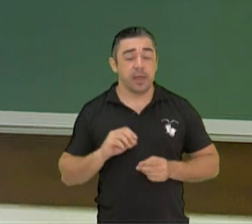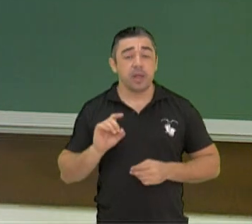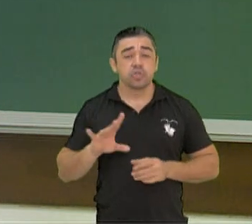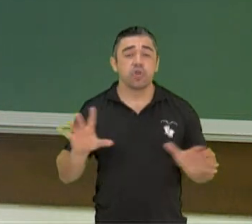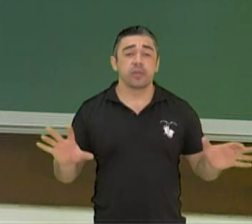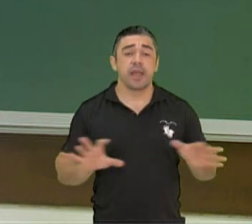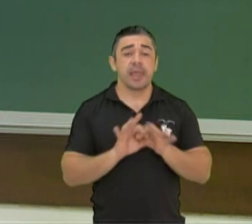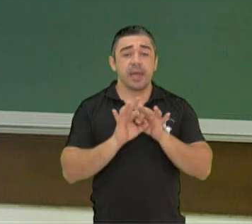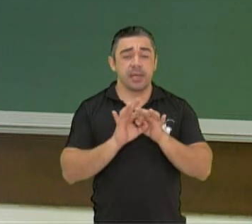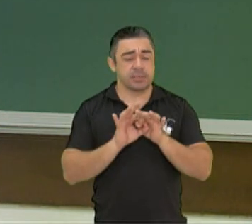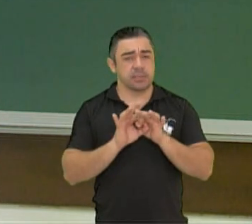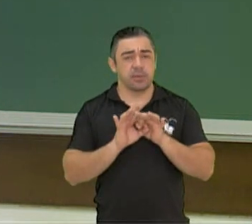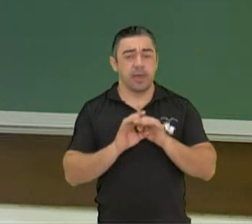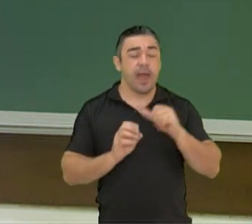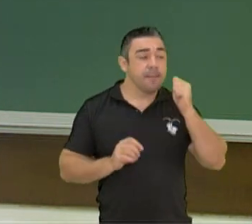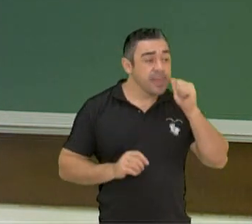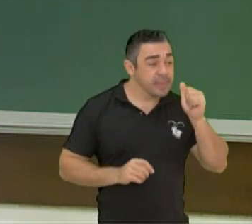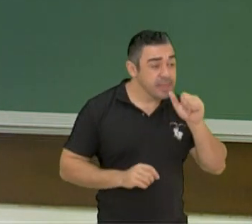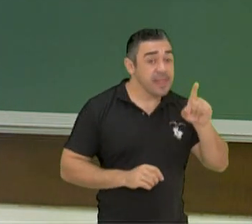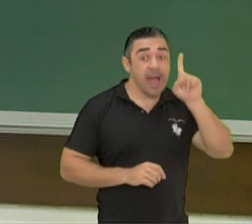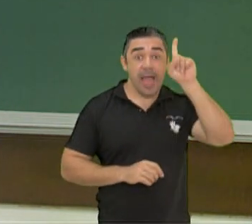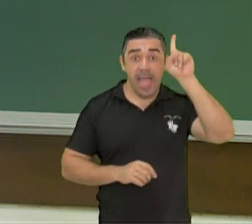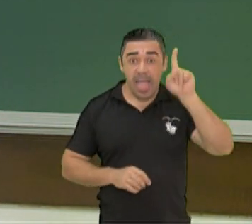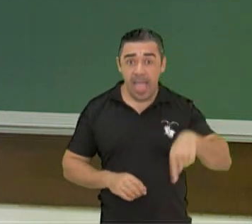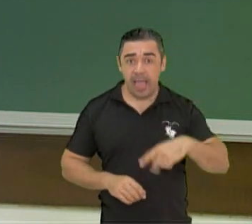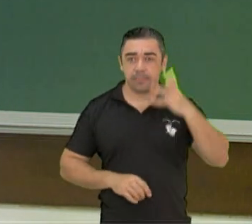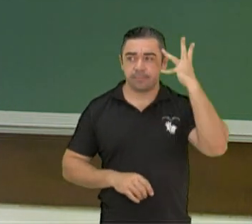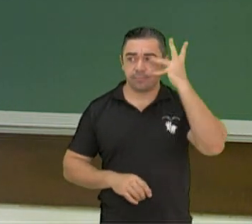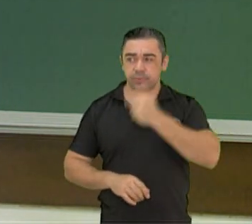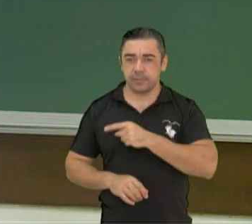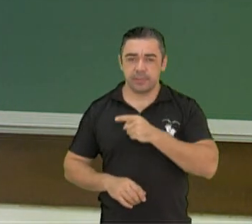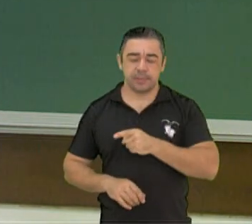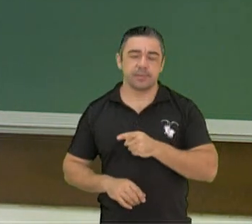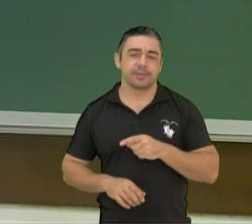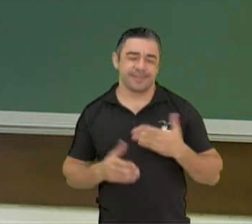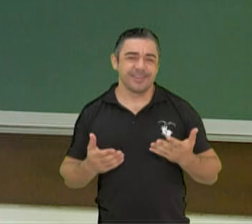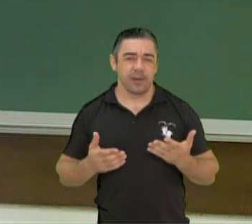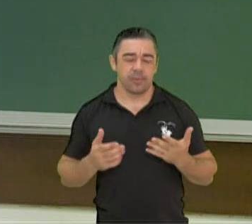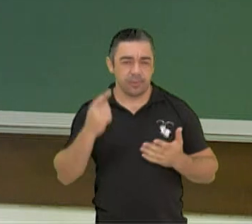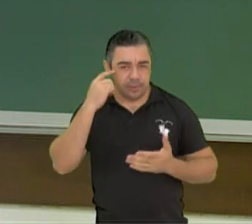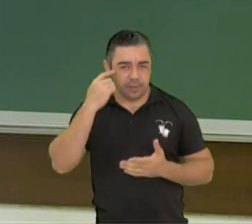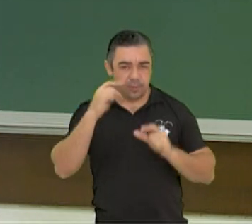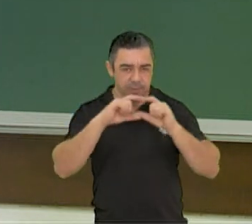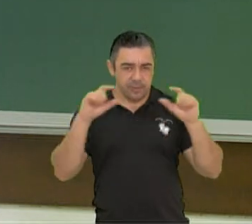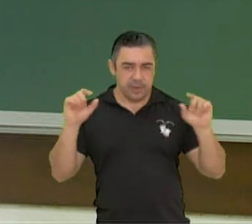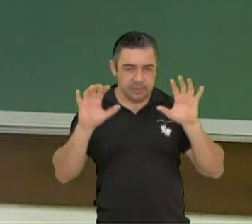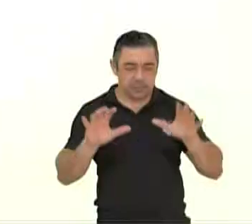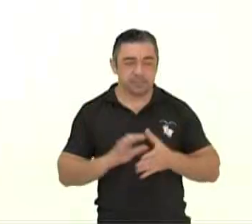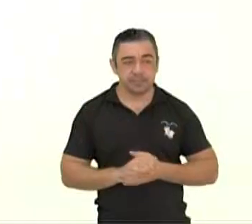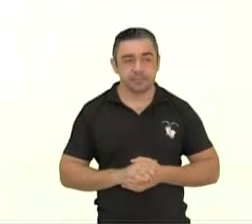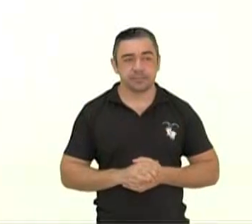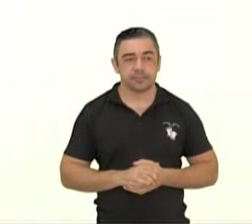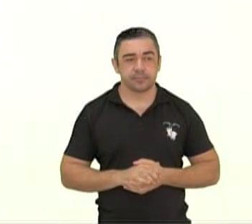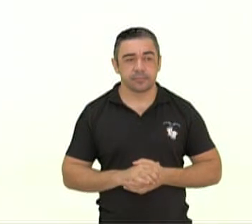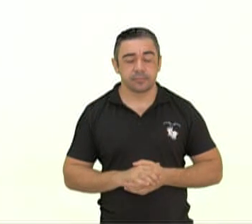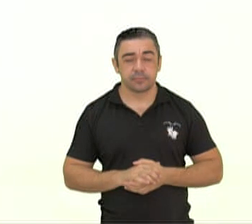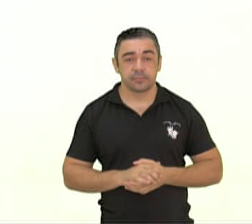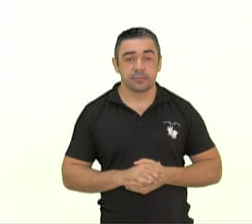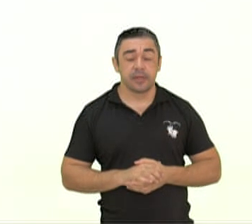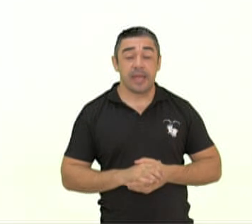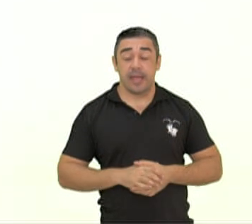está ligando a menina ao bonita, ao predicativo, ok? E eu tenho o